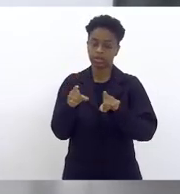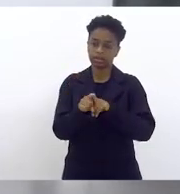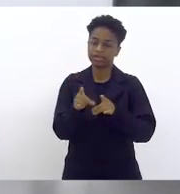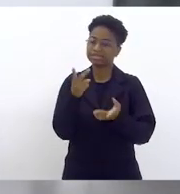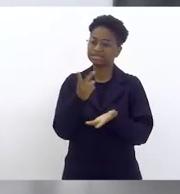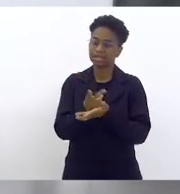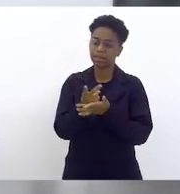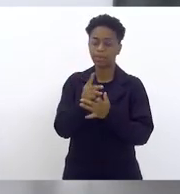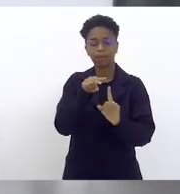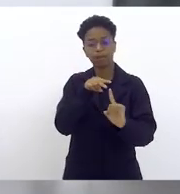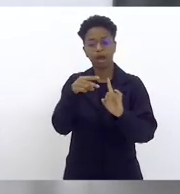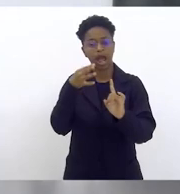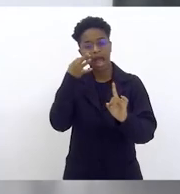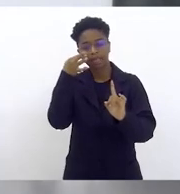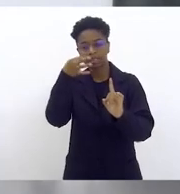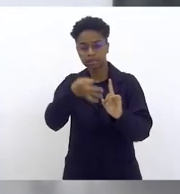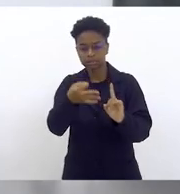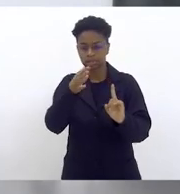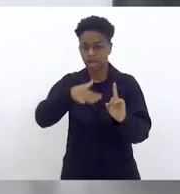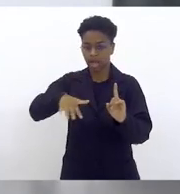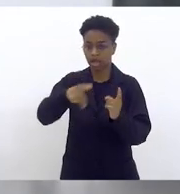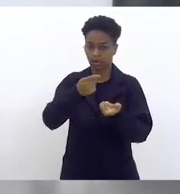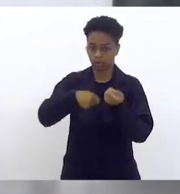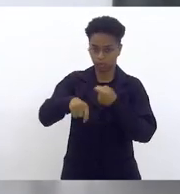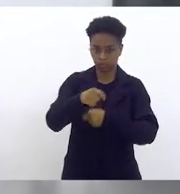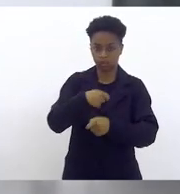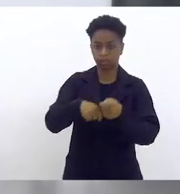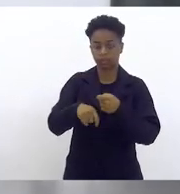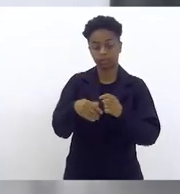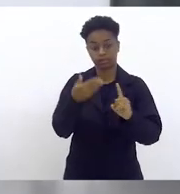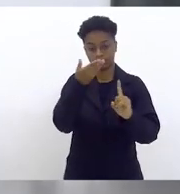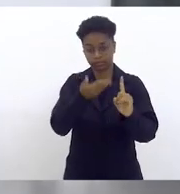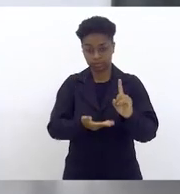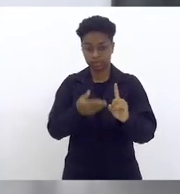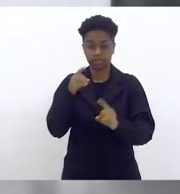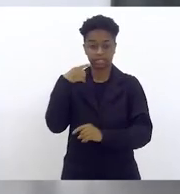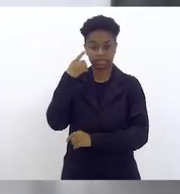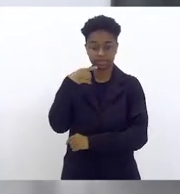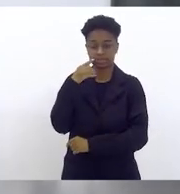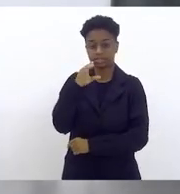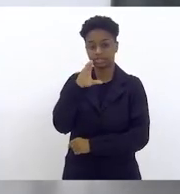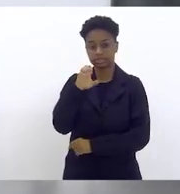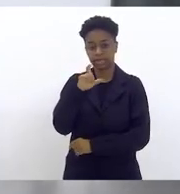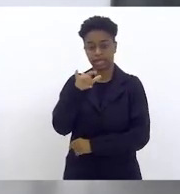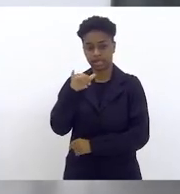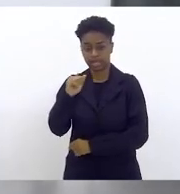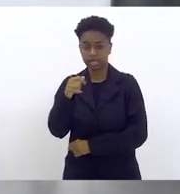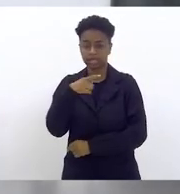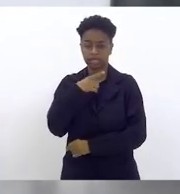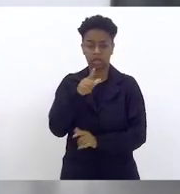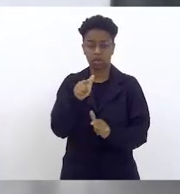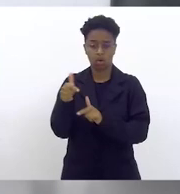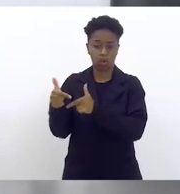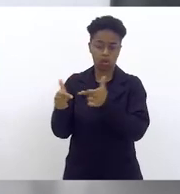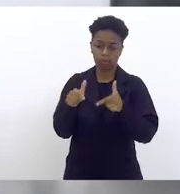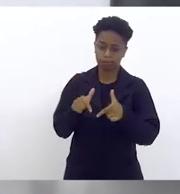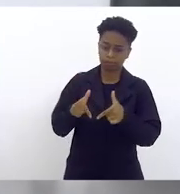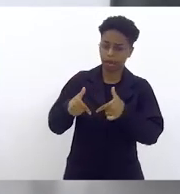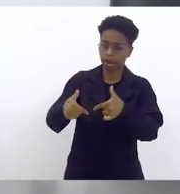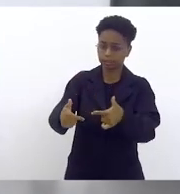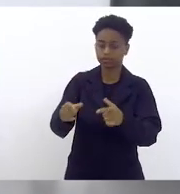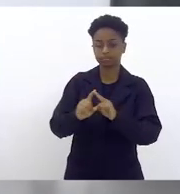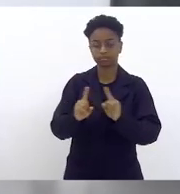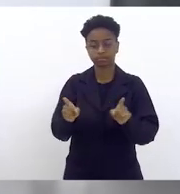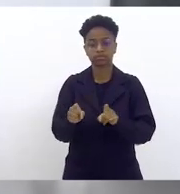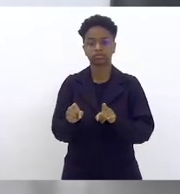um olhar muito atento às questões da economia a deputada Célia Jordão entre outras tantas ações aqui nos